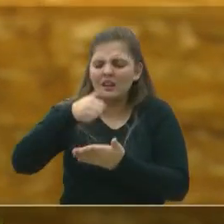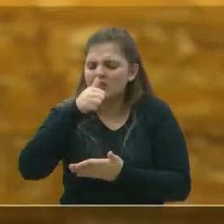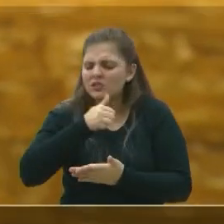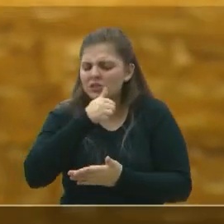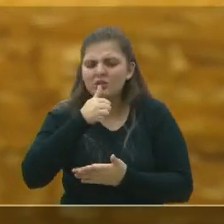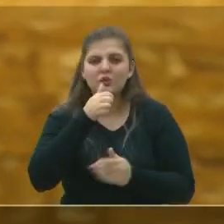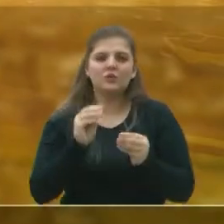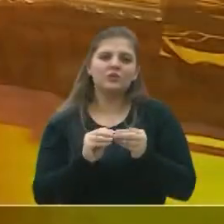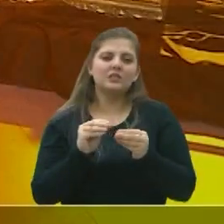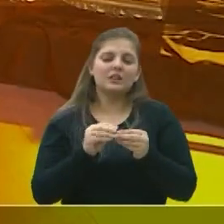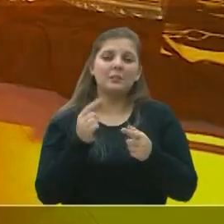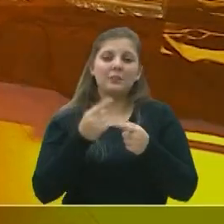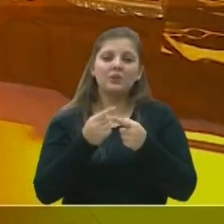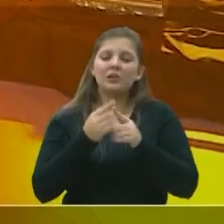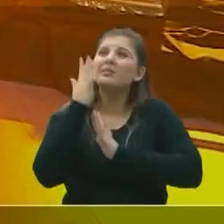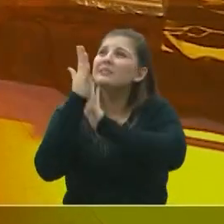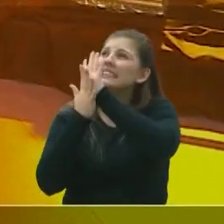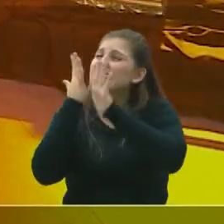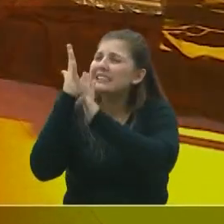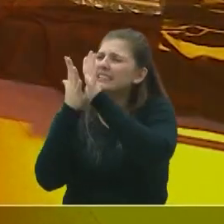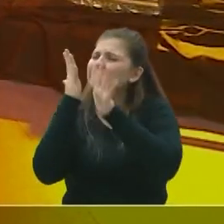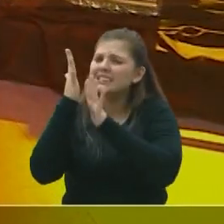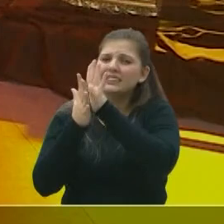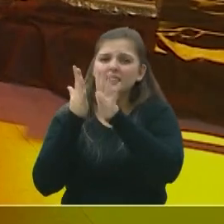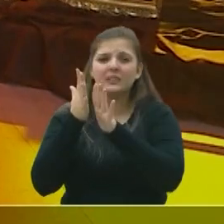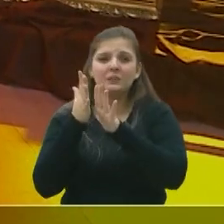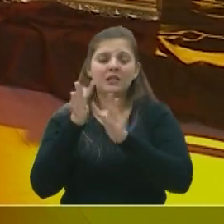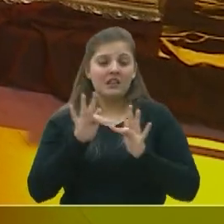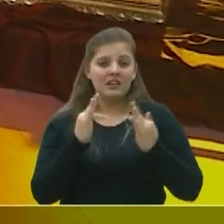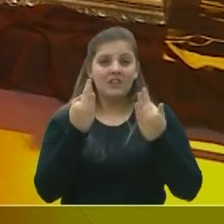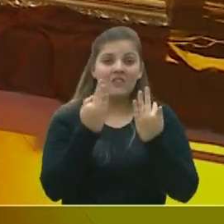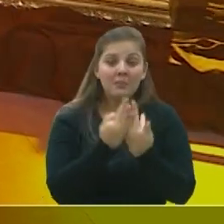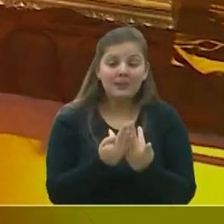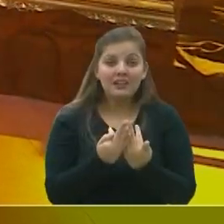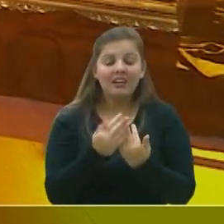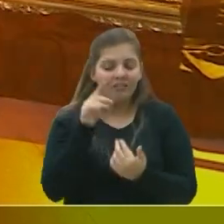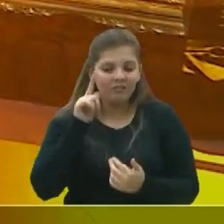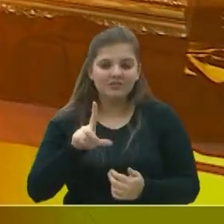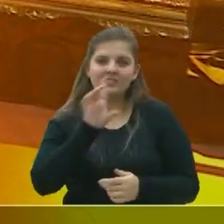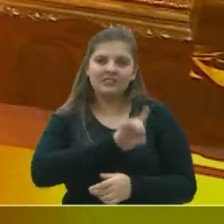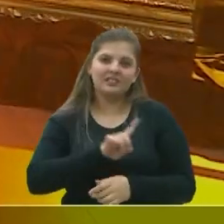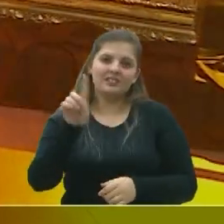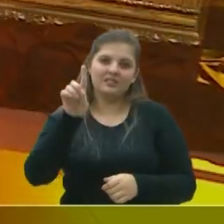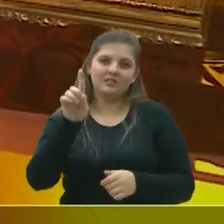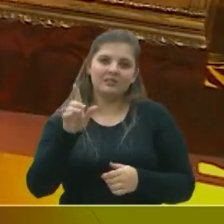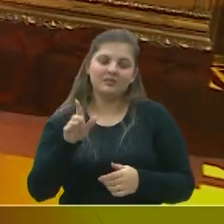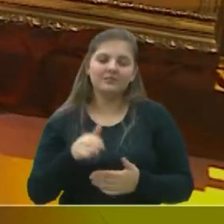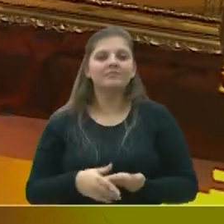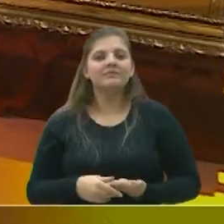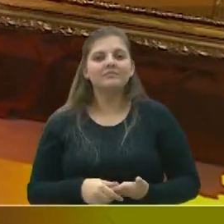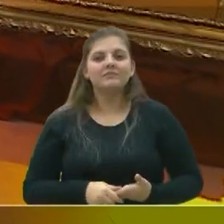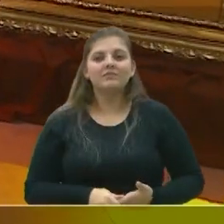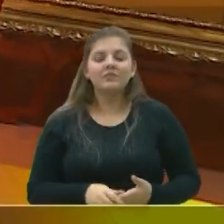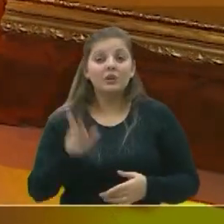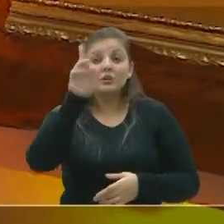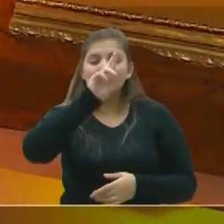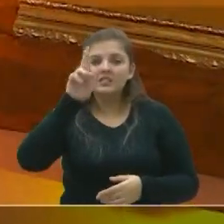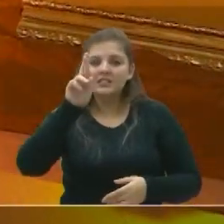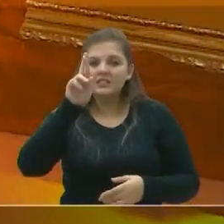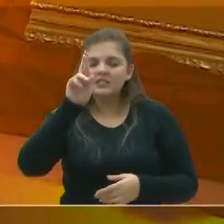porque você clama que tua família tem jeito em Deus. O Senhor entrega essa